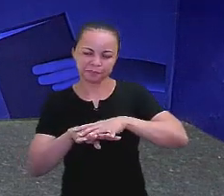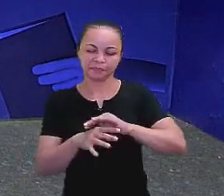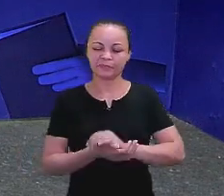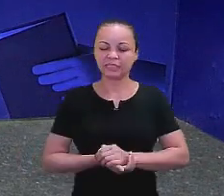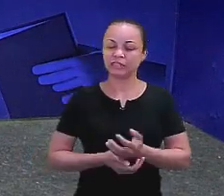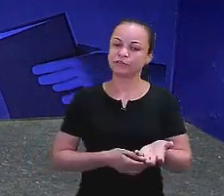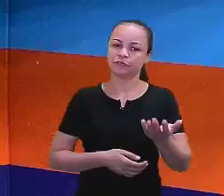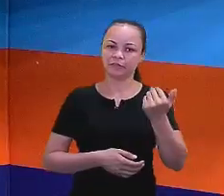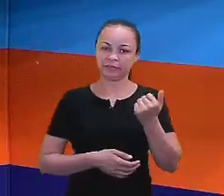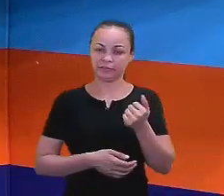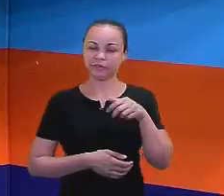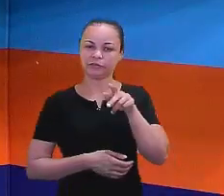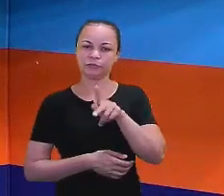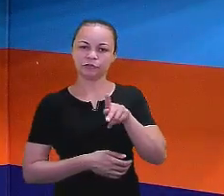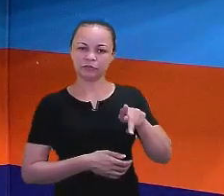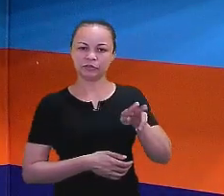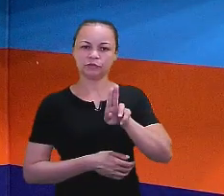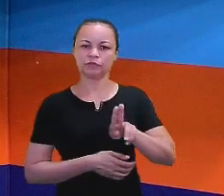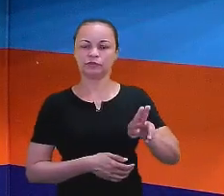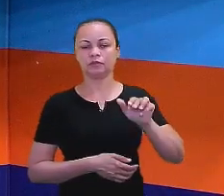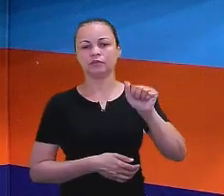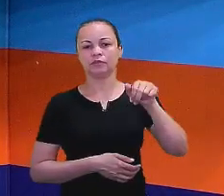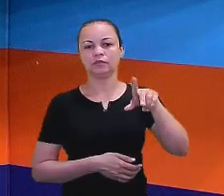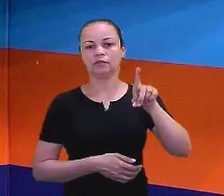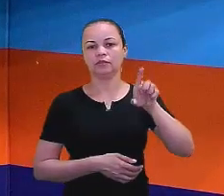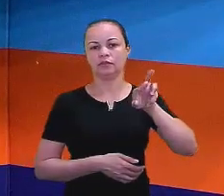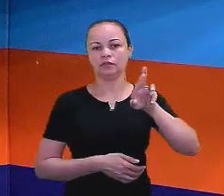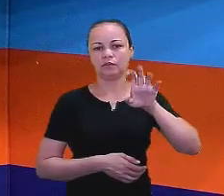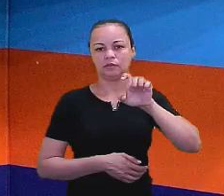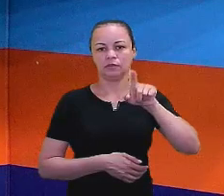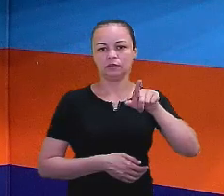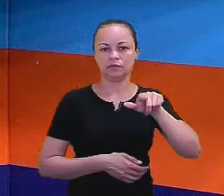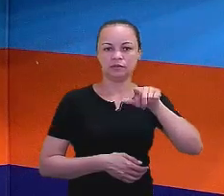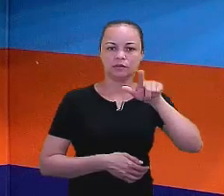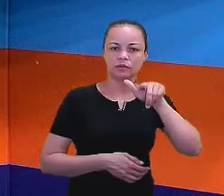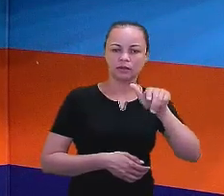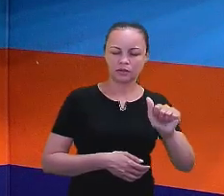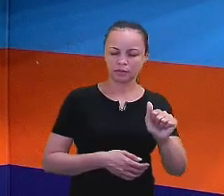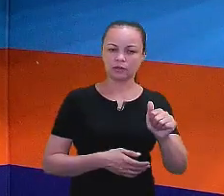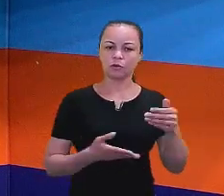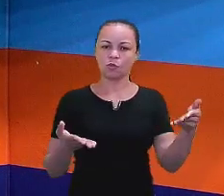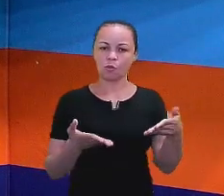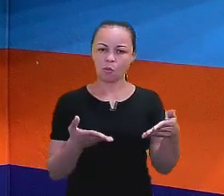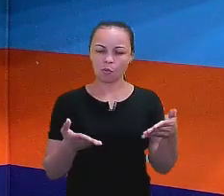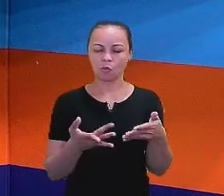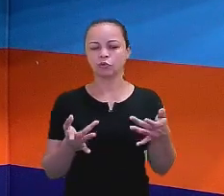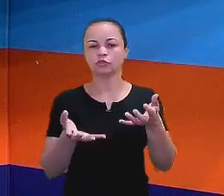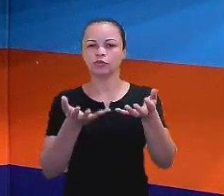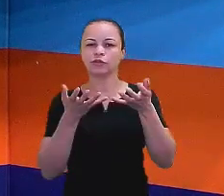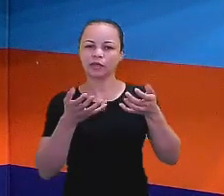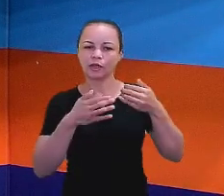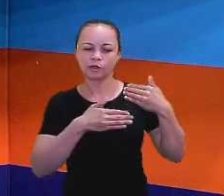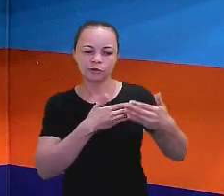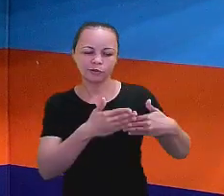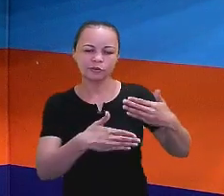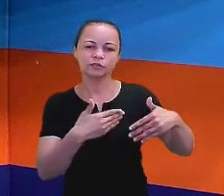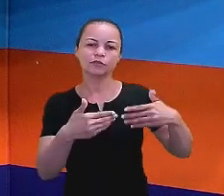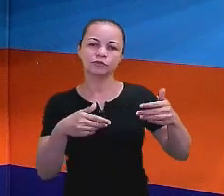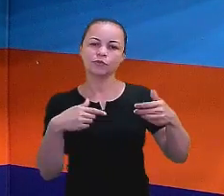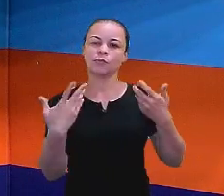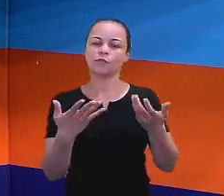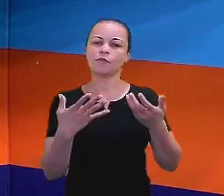vem comigo, Andresa Sacramento, porque hoje eu quero continuar desvendando os mistérios